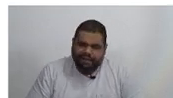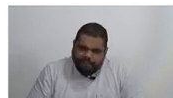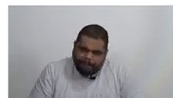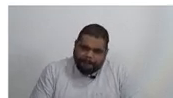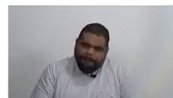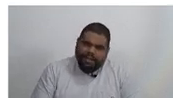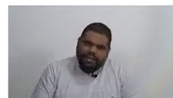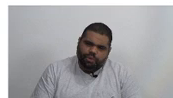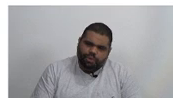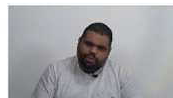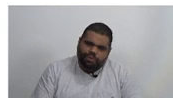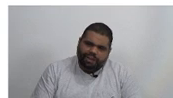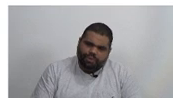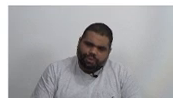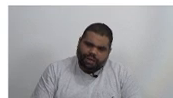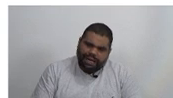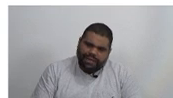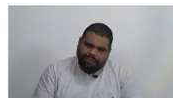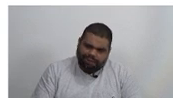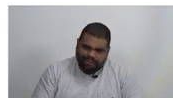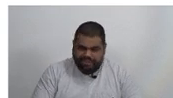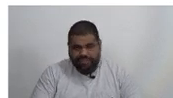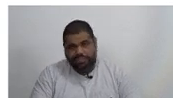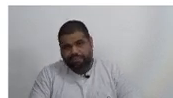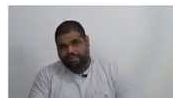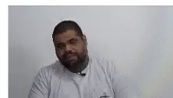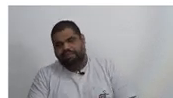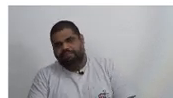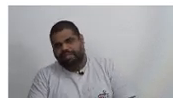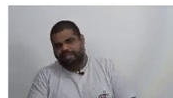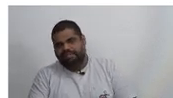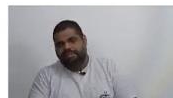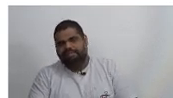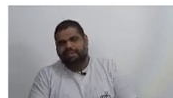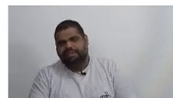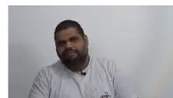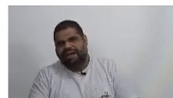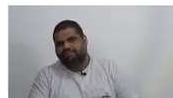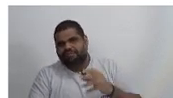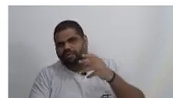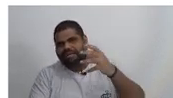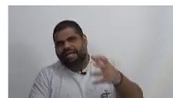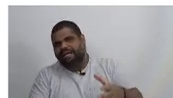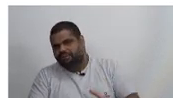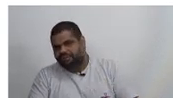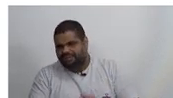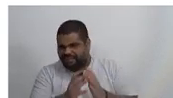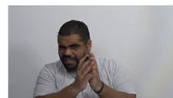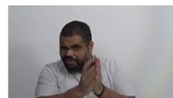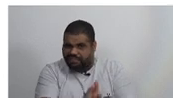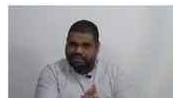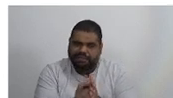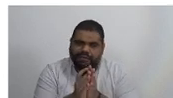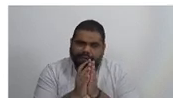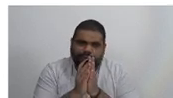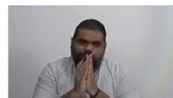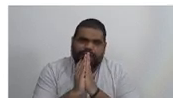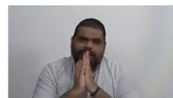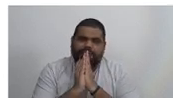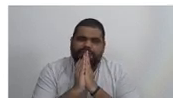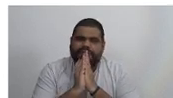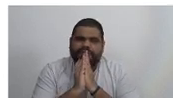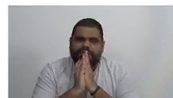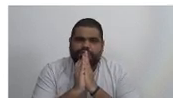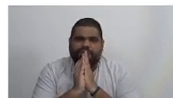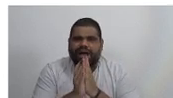link que o Júnior vai colocar aí para vocês. Beleza? Faça o seu cadastro, inscreva-se,